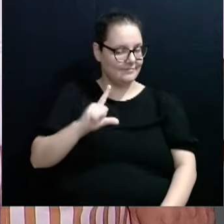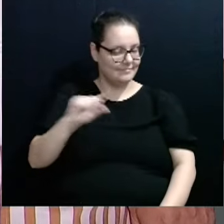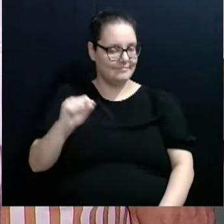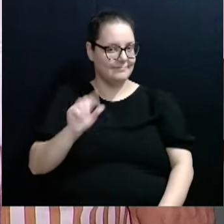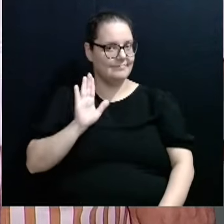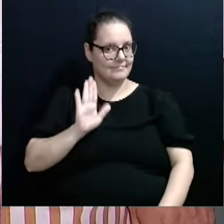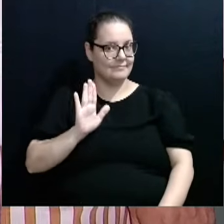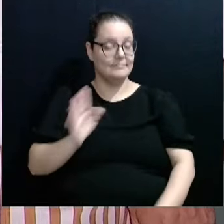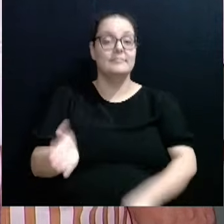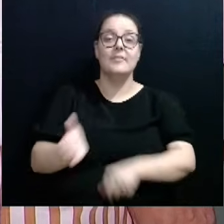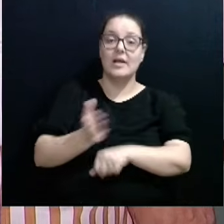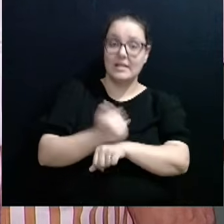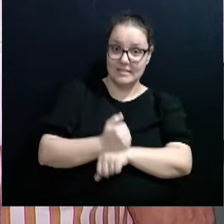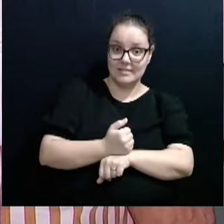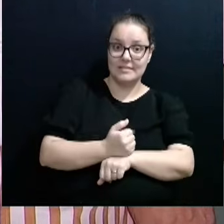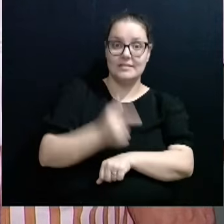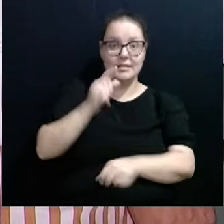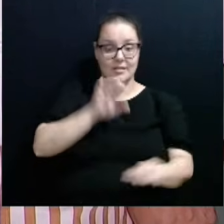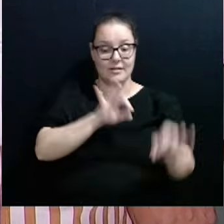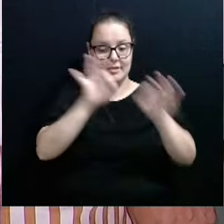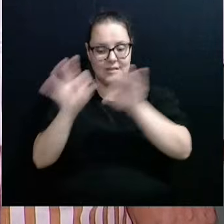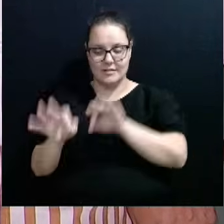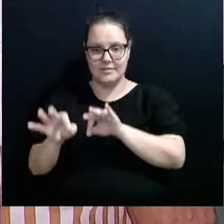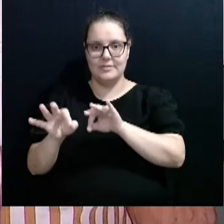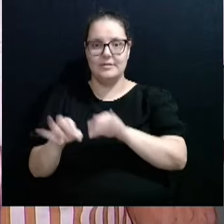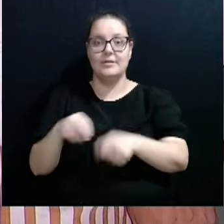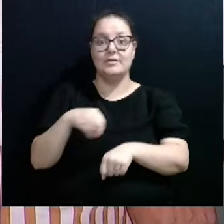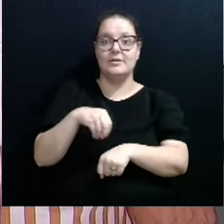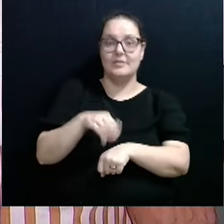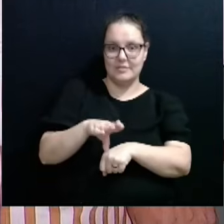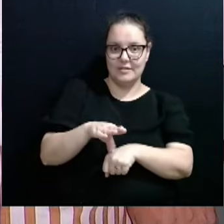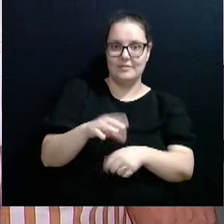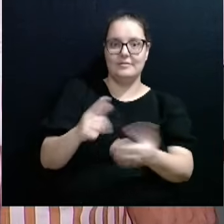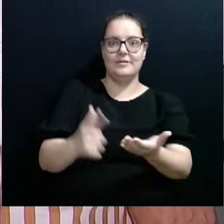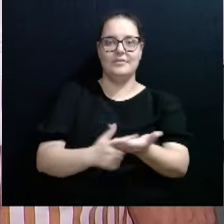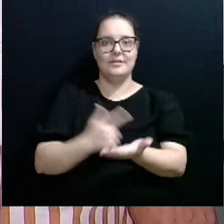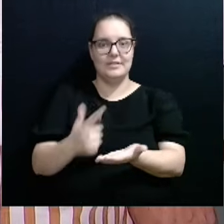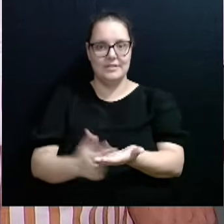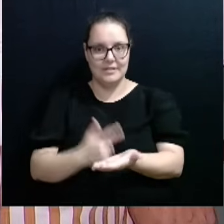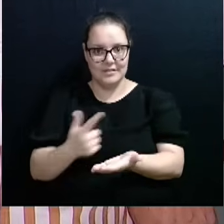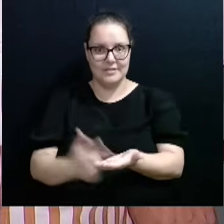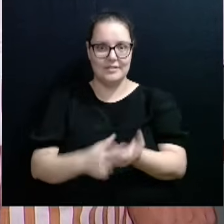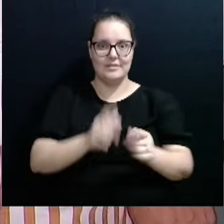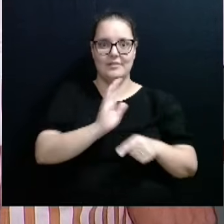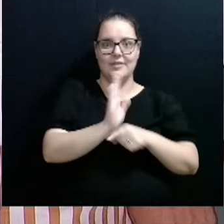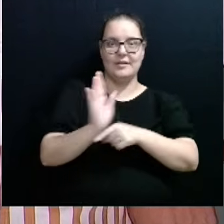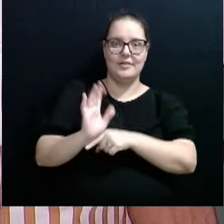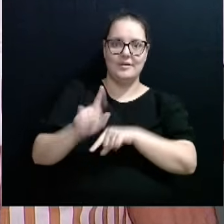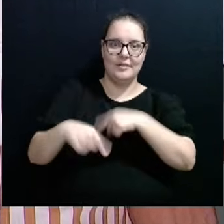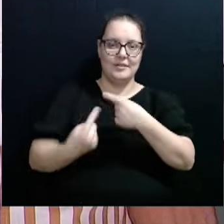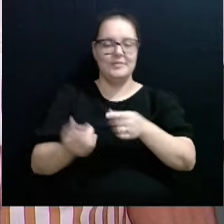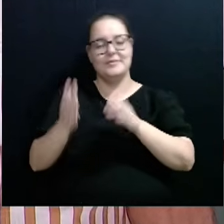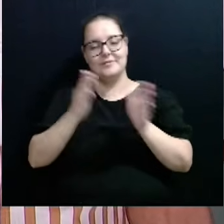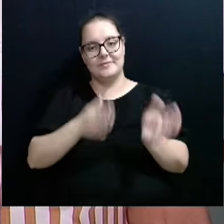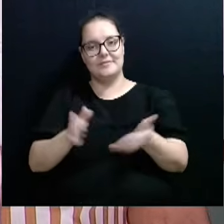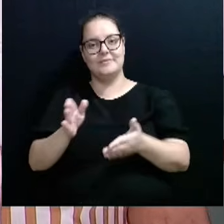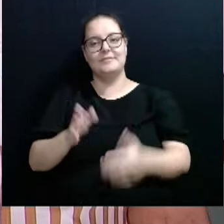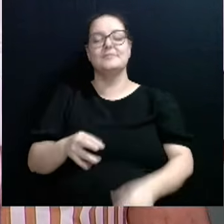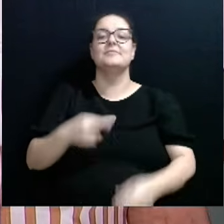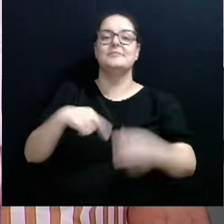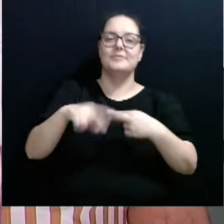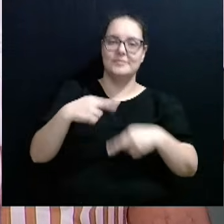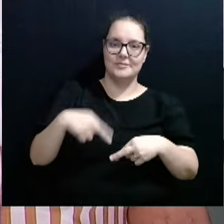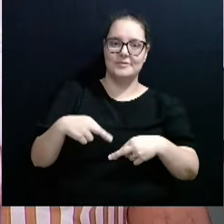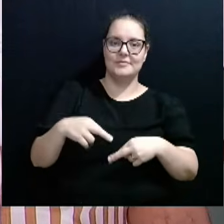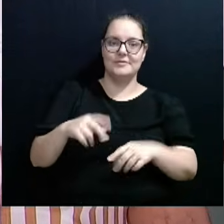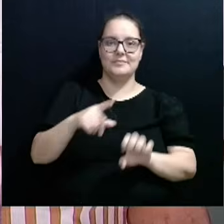antes, fique ligado nas dicas de livros e filmes e outras produções a respeito de